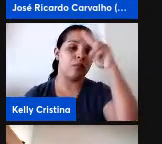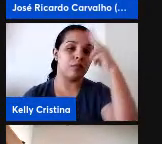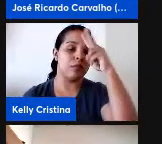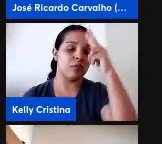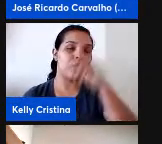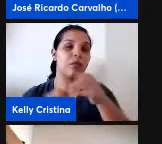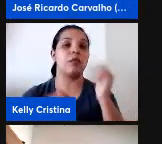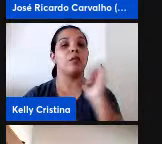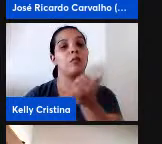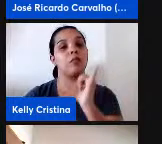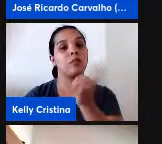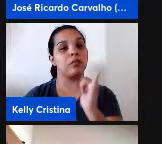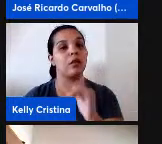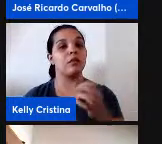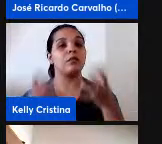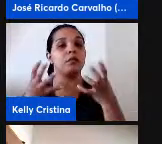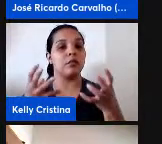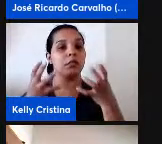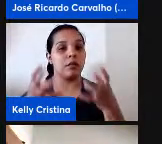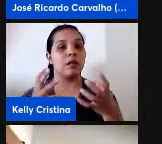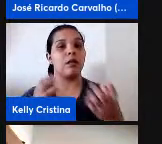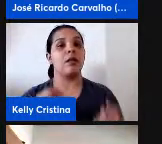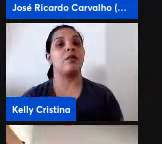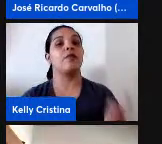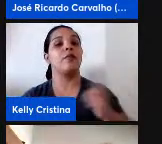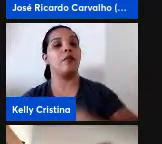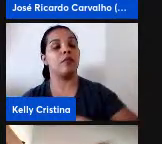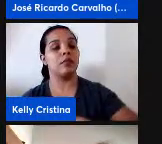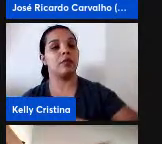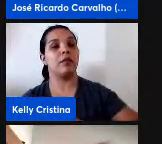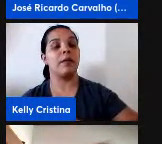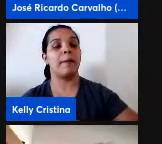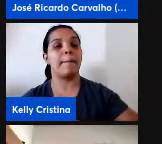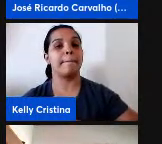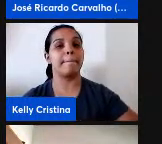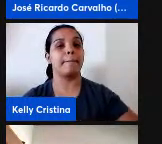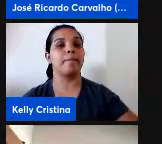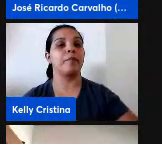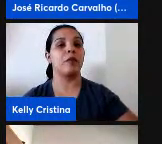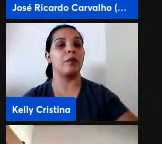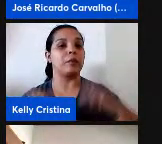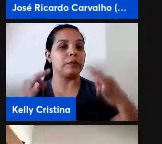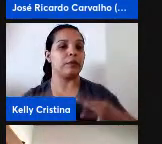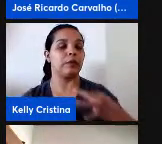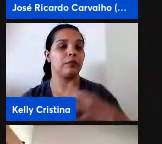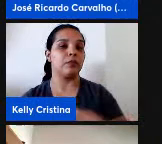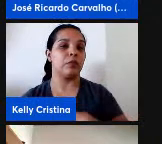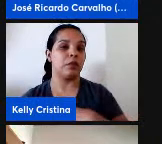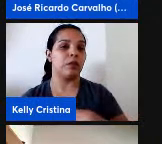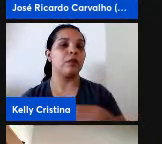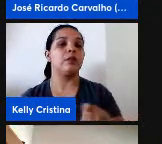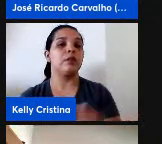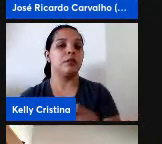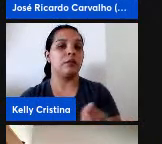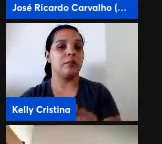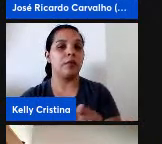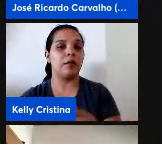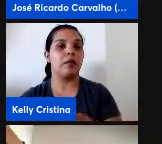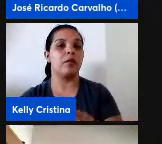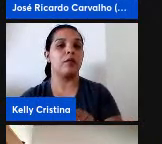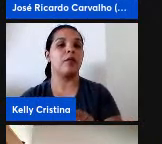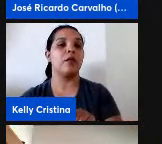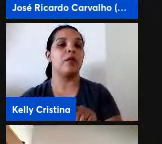se você quer, de alguma forma, retomar de forma estilizada, né? Então, o estilo também é um elemento a